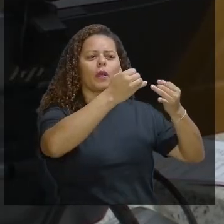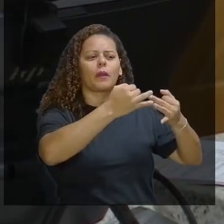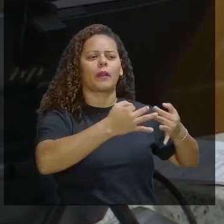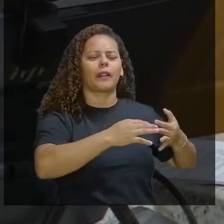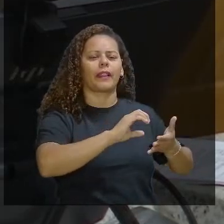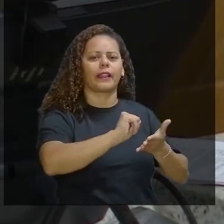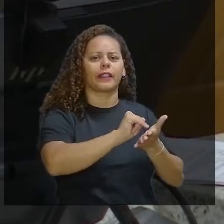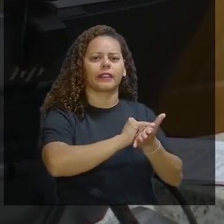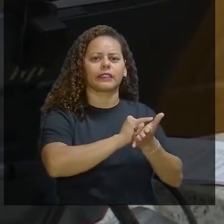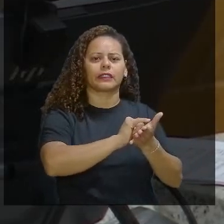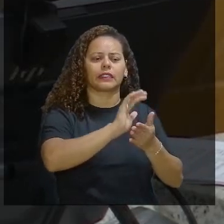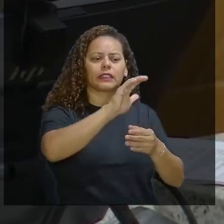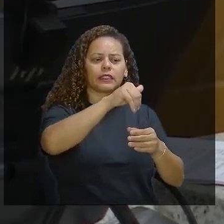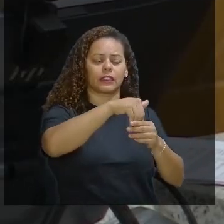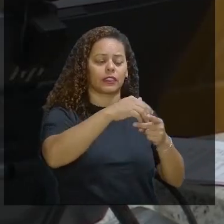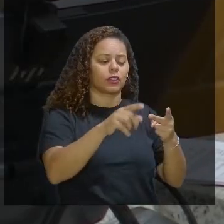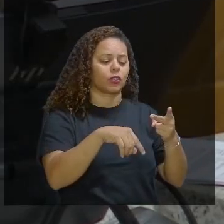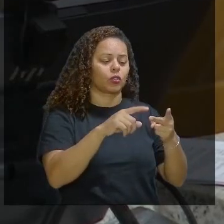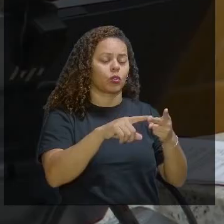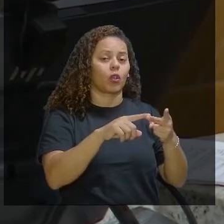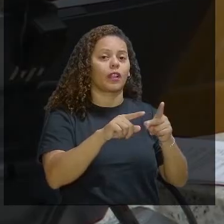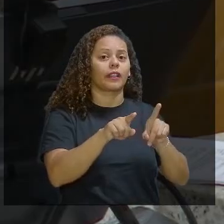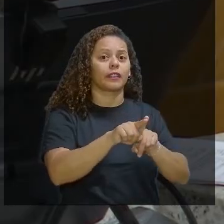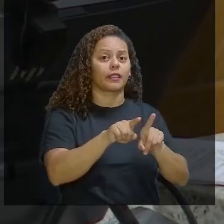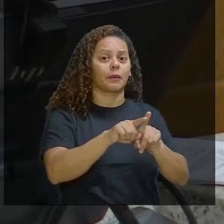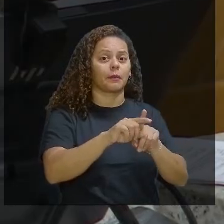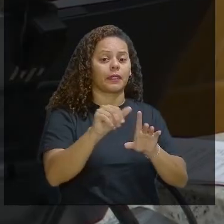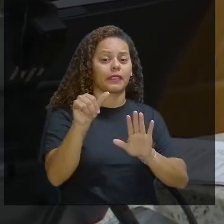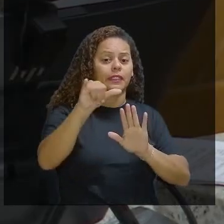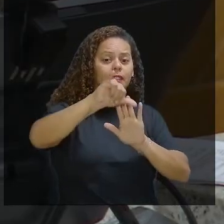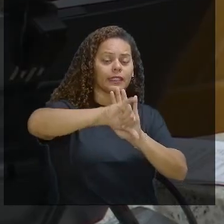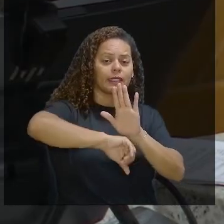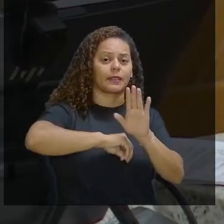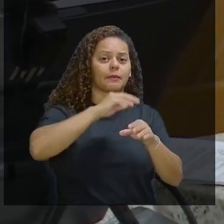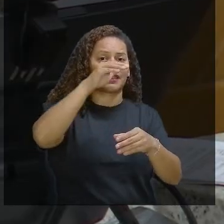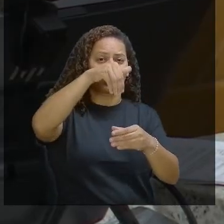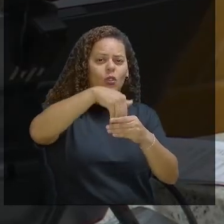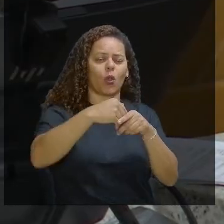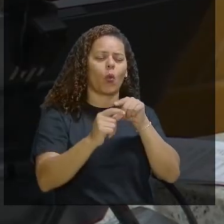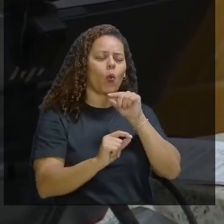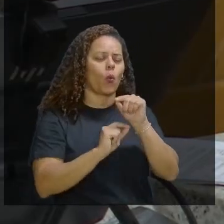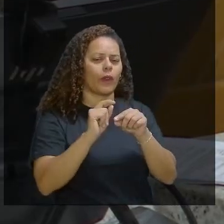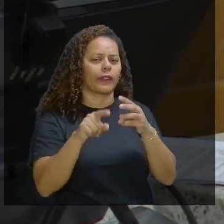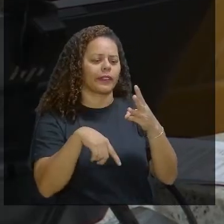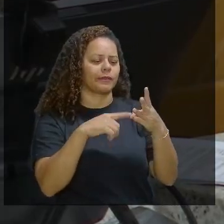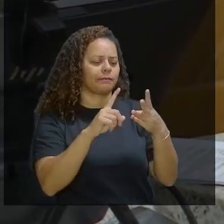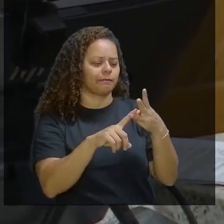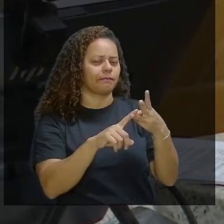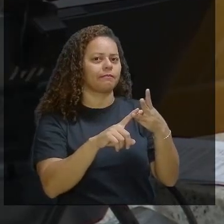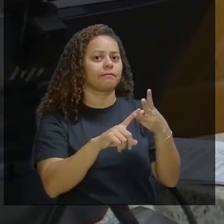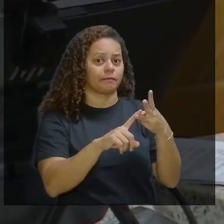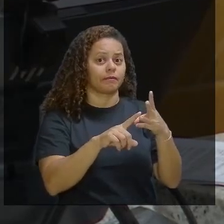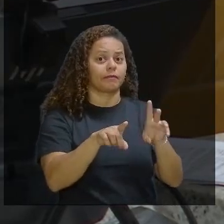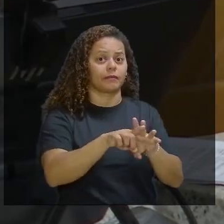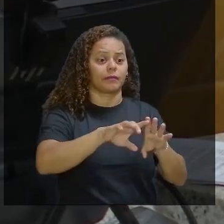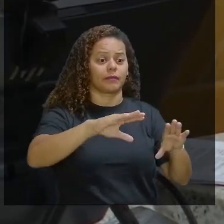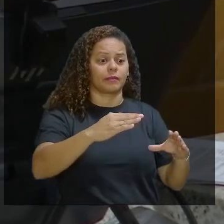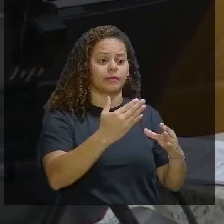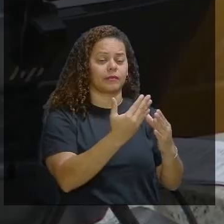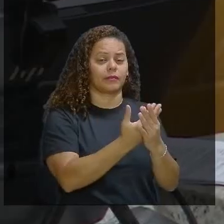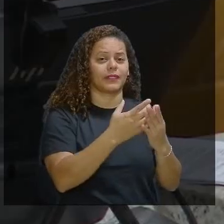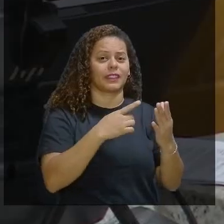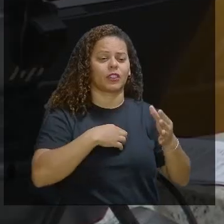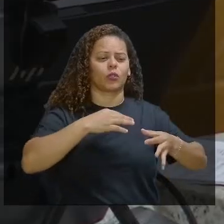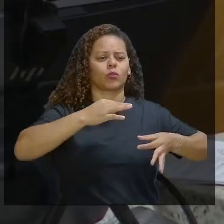cadastro eleitoral, 2, aos demais feitos criminais eleitorais e a eles conexos, e 3, ao processamento e julgamento